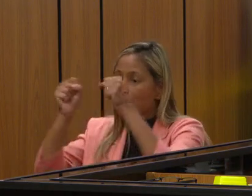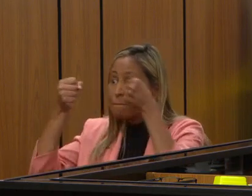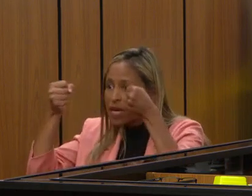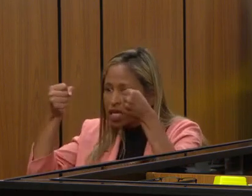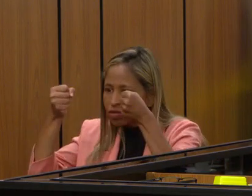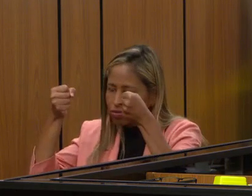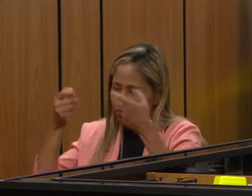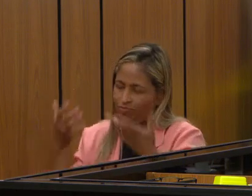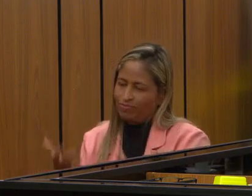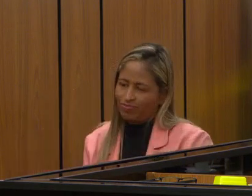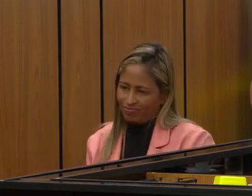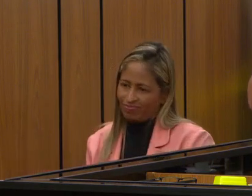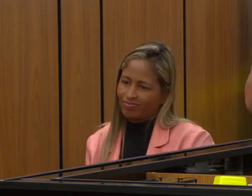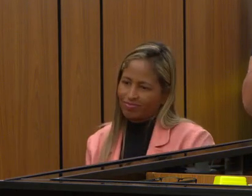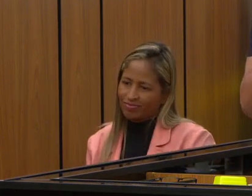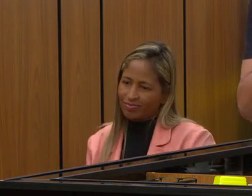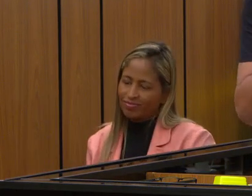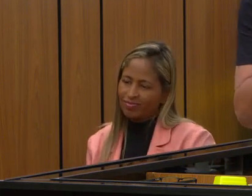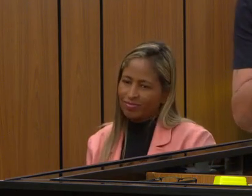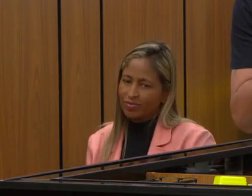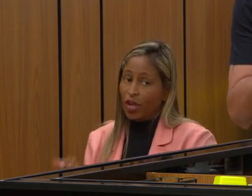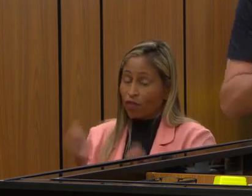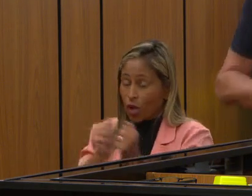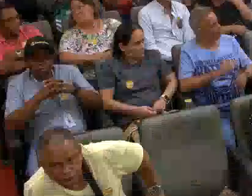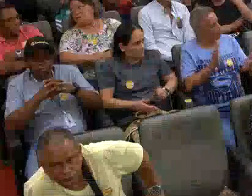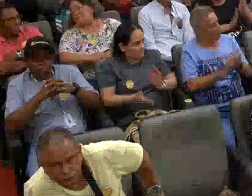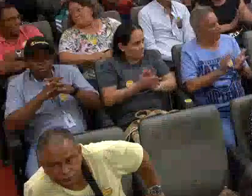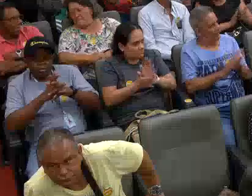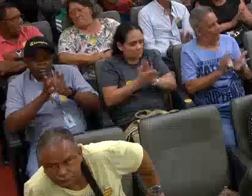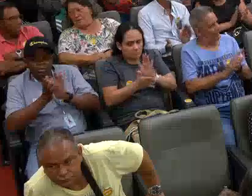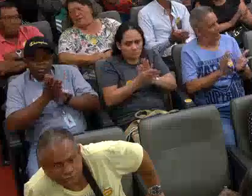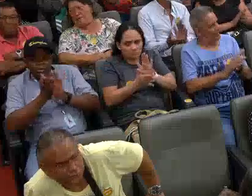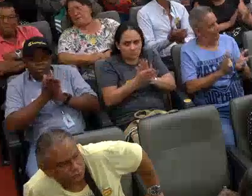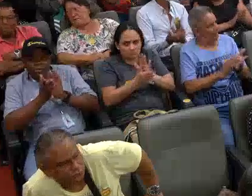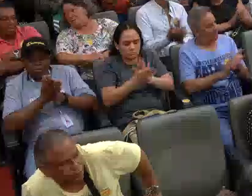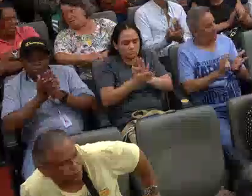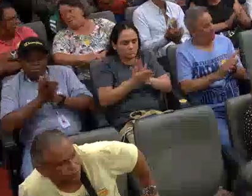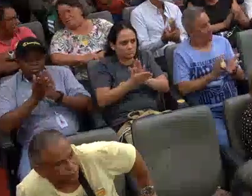serenatais quando eu gente obrigado